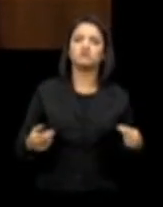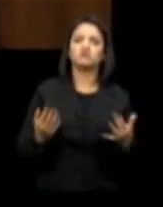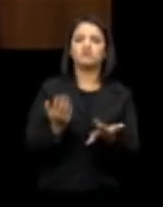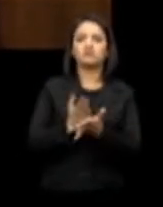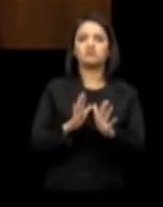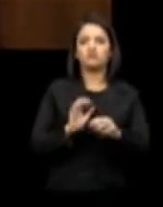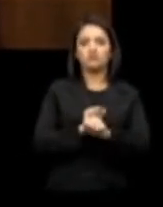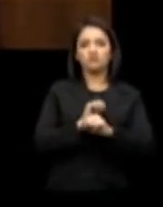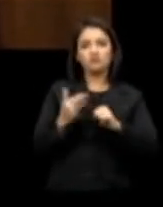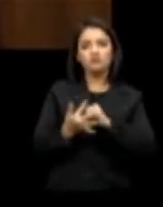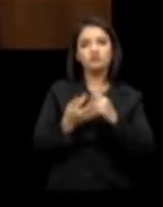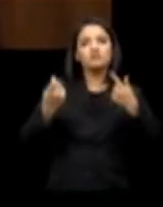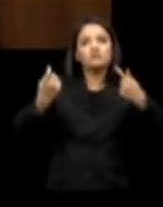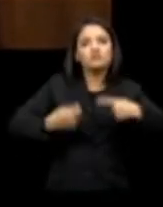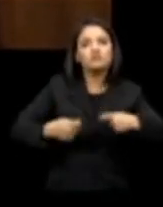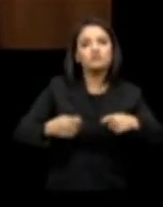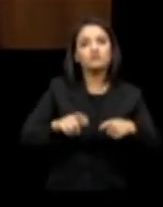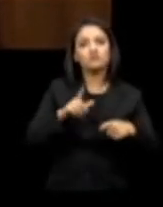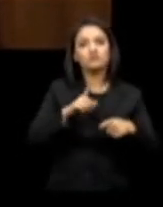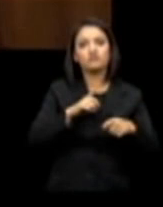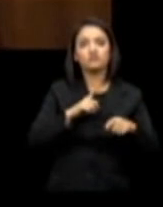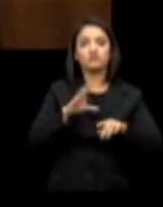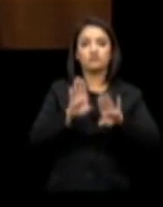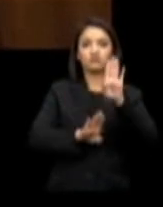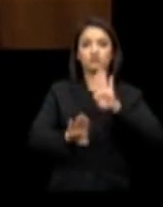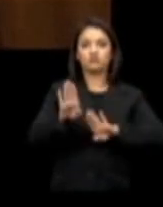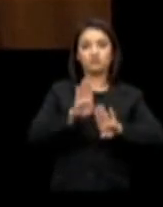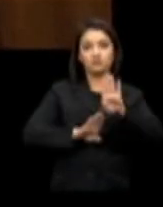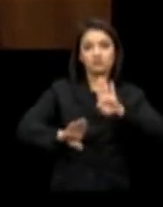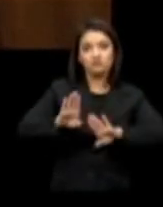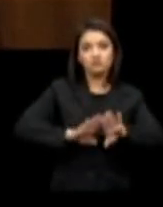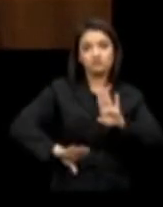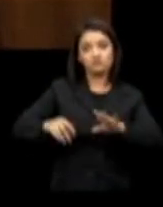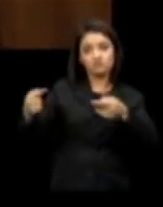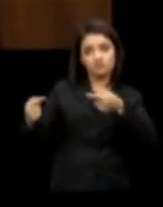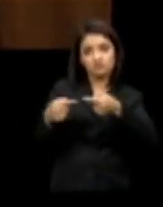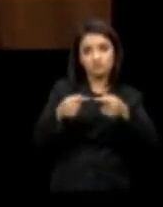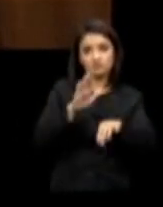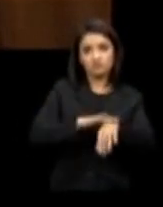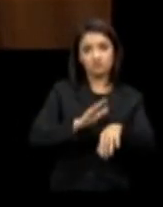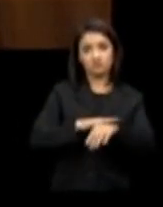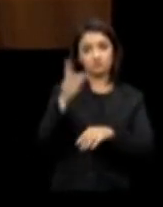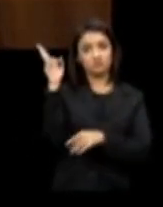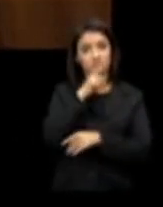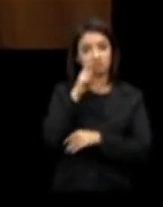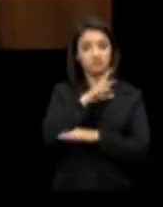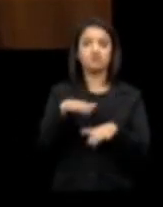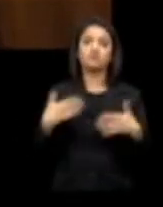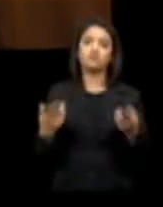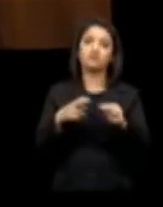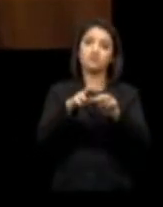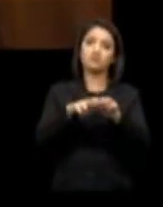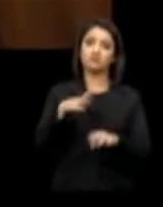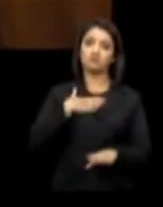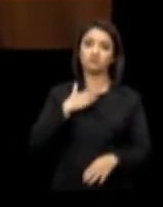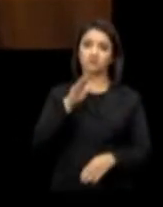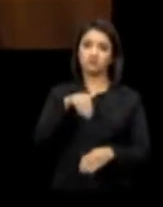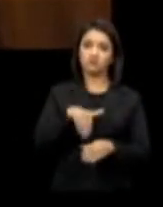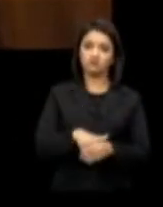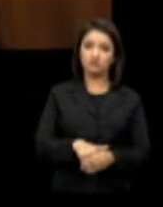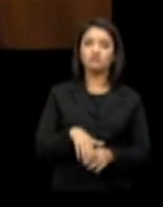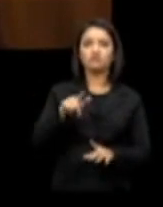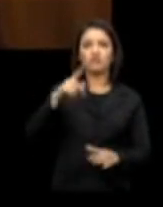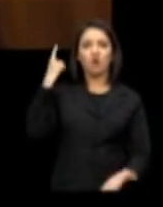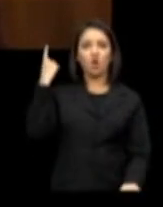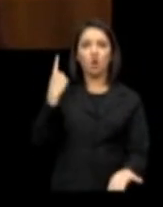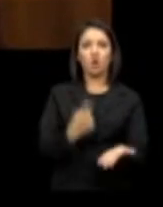e limitadas ao período de emergência. Por isso, presidente, eu voto pelo